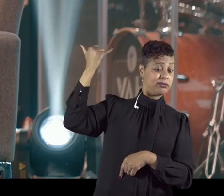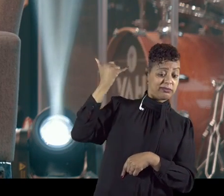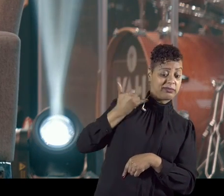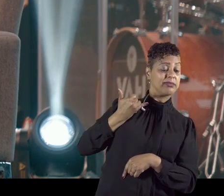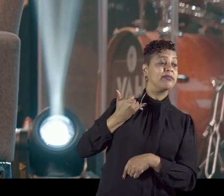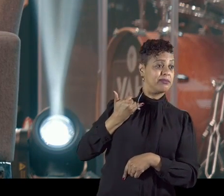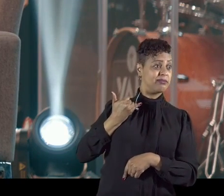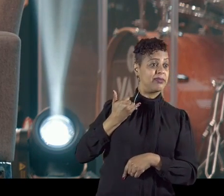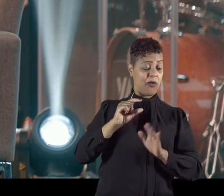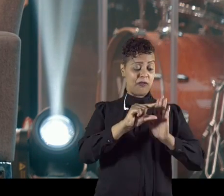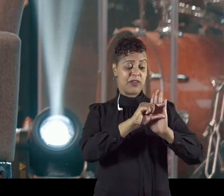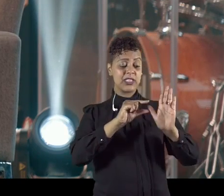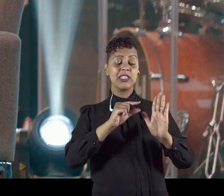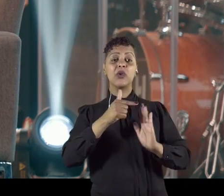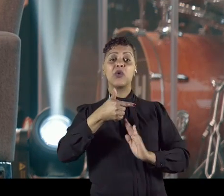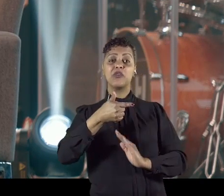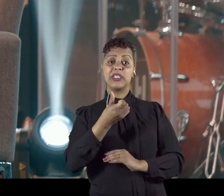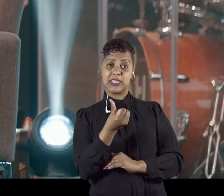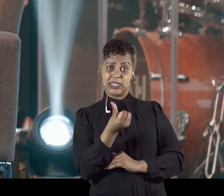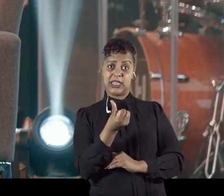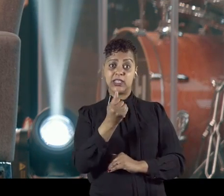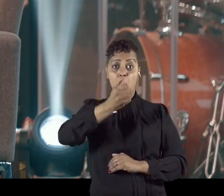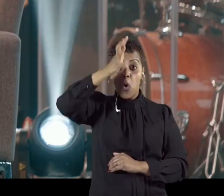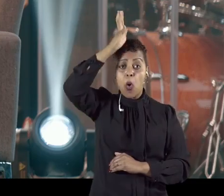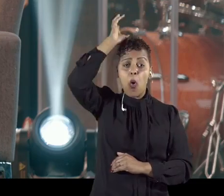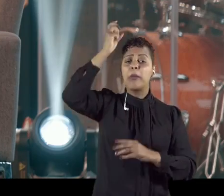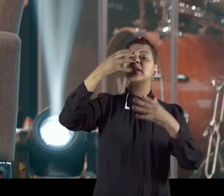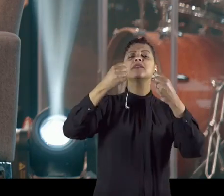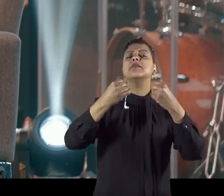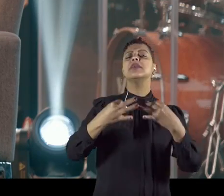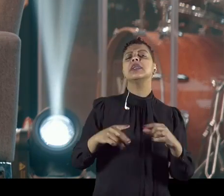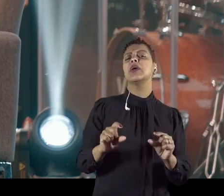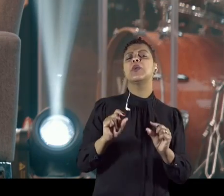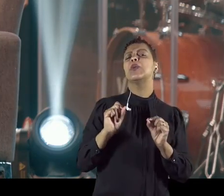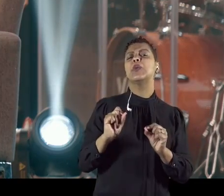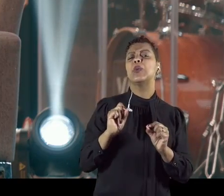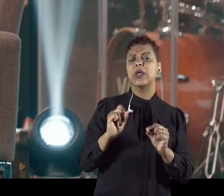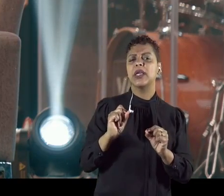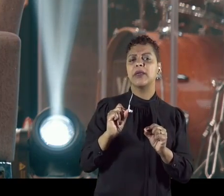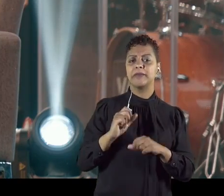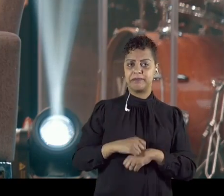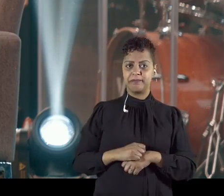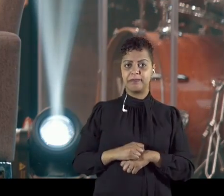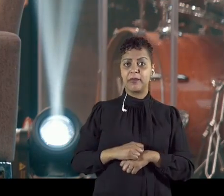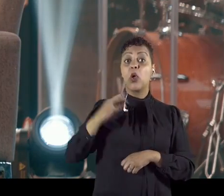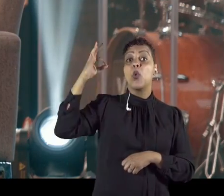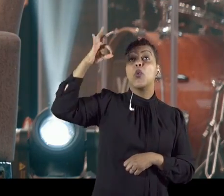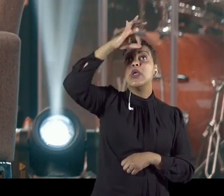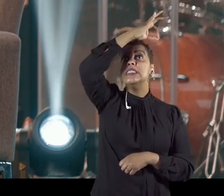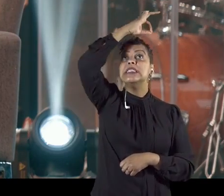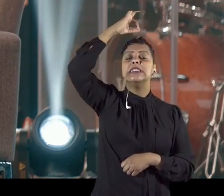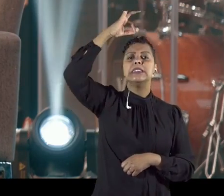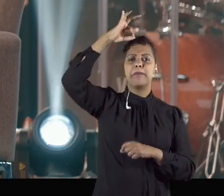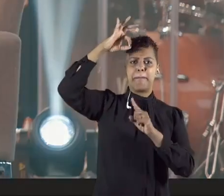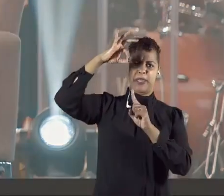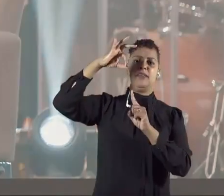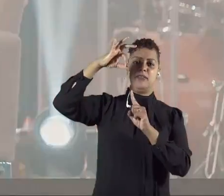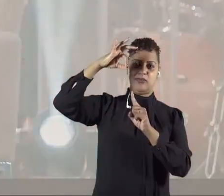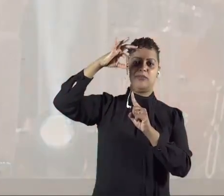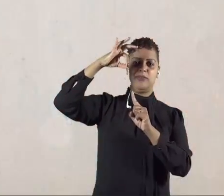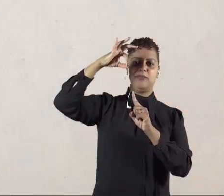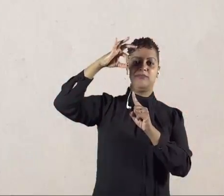o Versículo 26 de Romanos 8 diz assim também o espírito diga o espírito